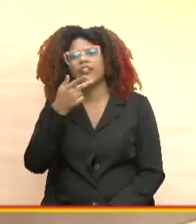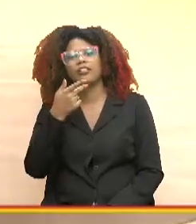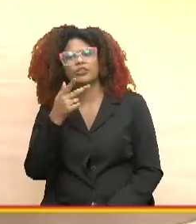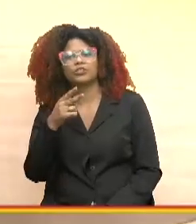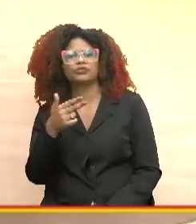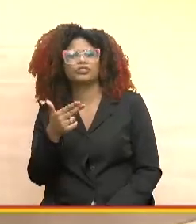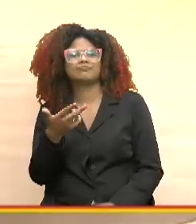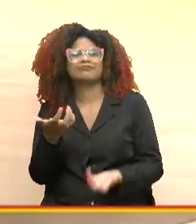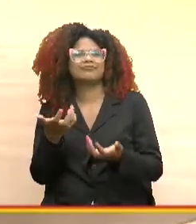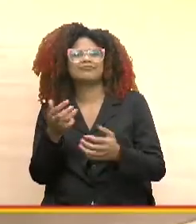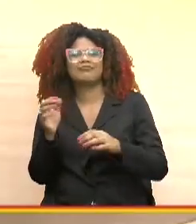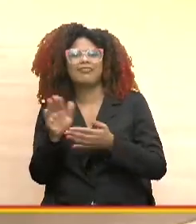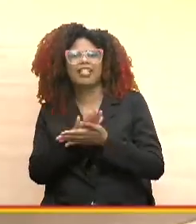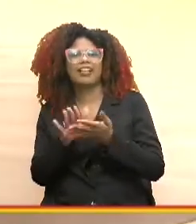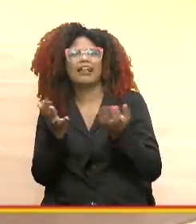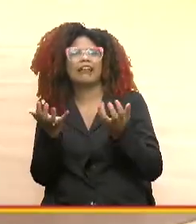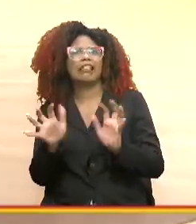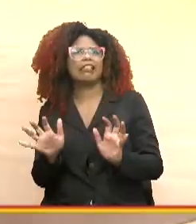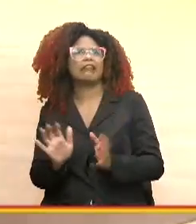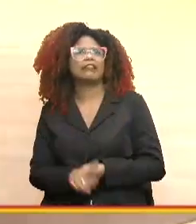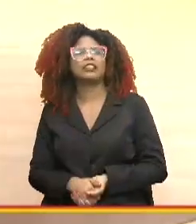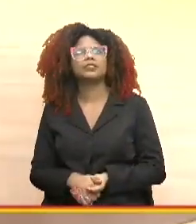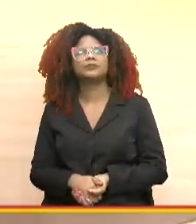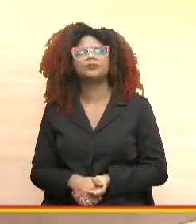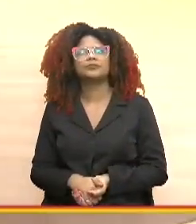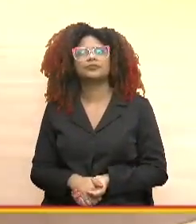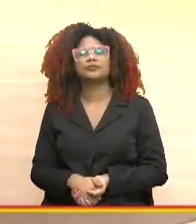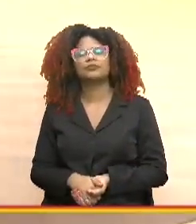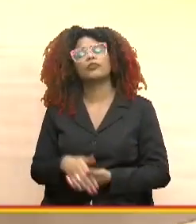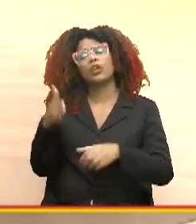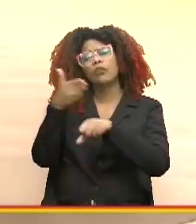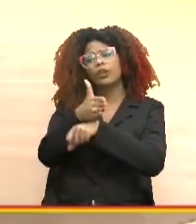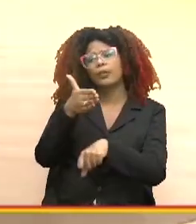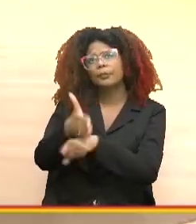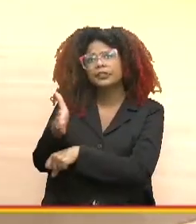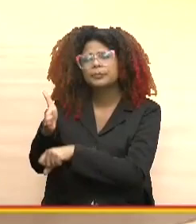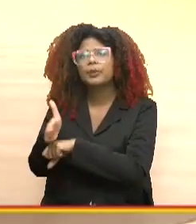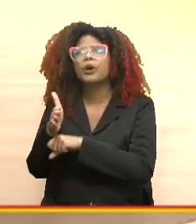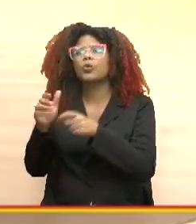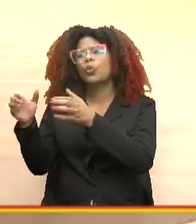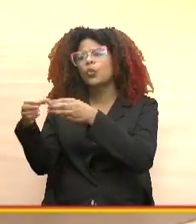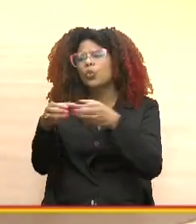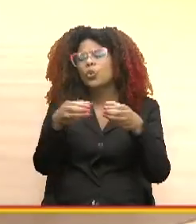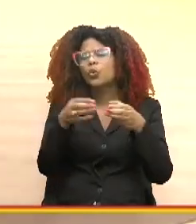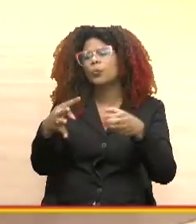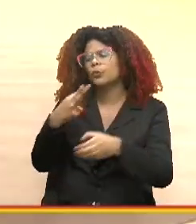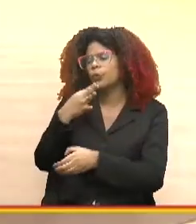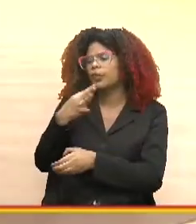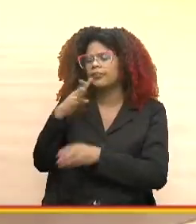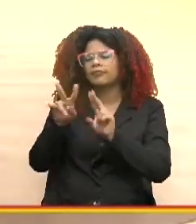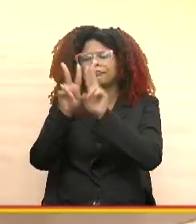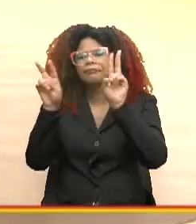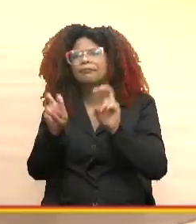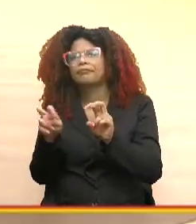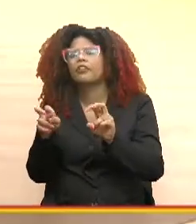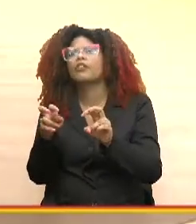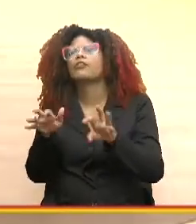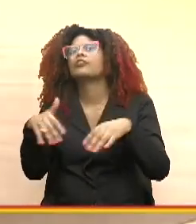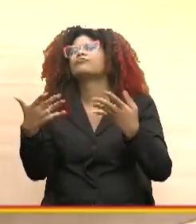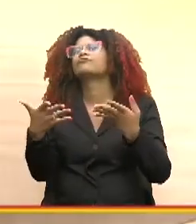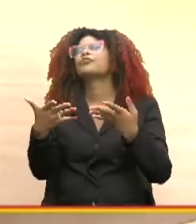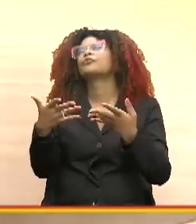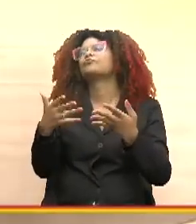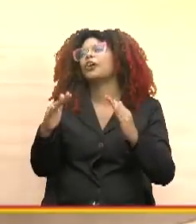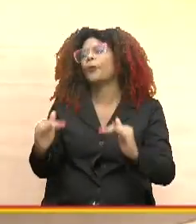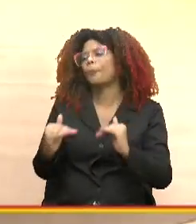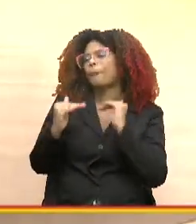né então aí eu fui daí eu fui participando de grupos conhecendo mais a respeito e foi aí que eu falo que